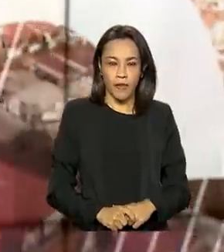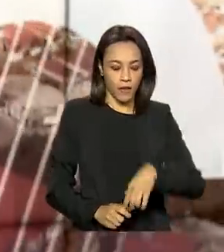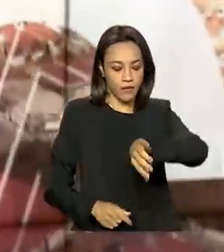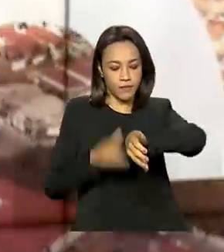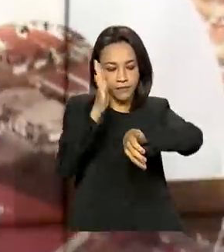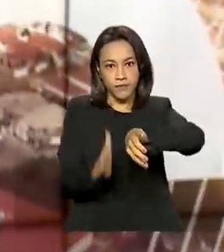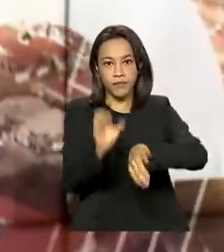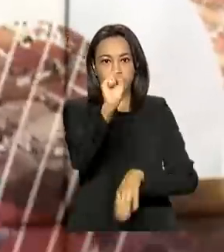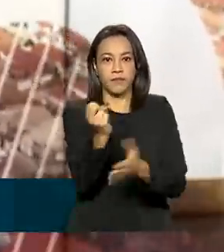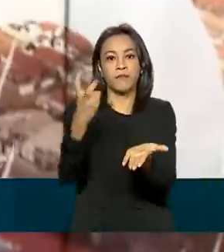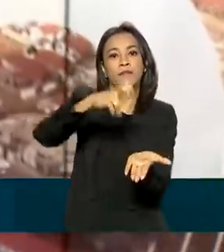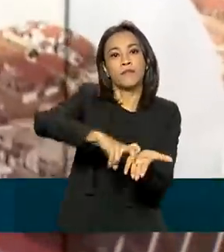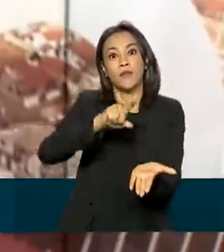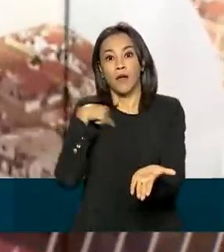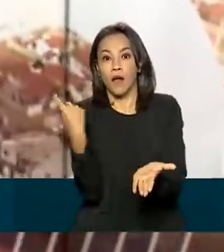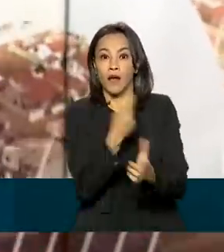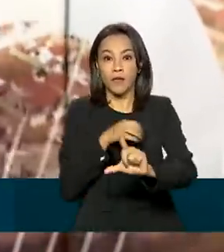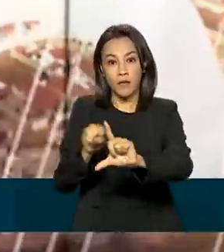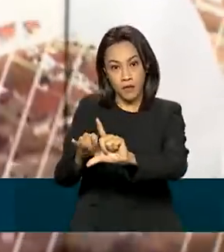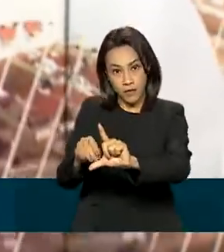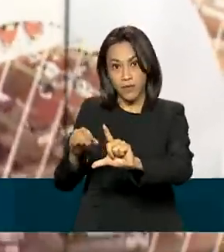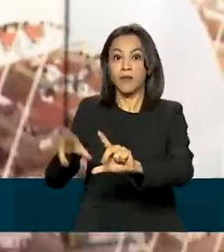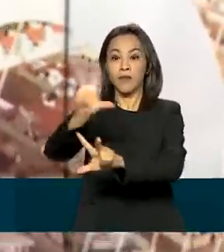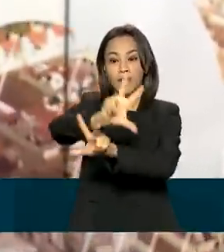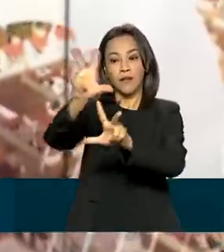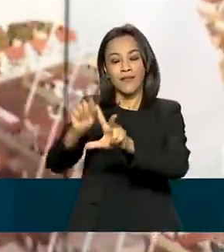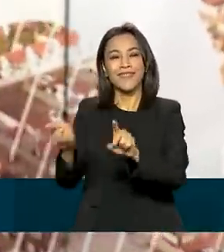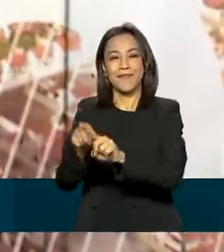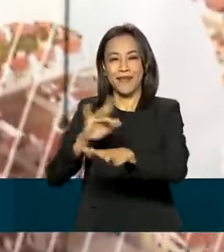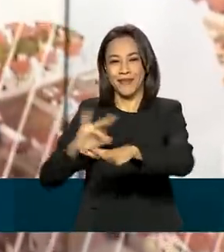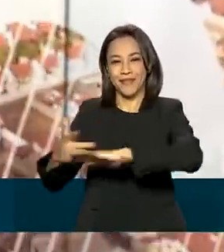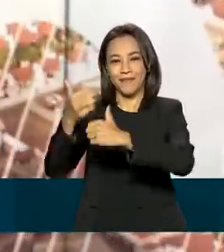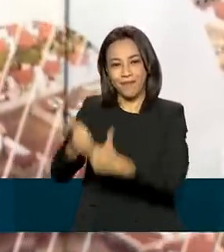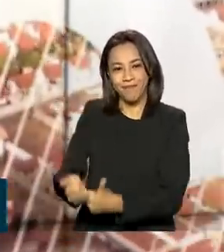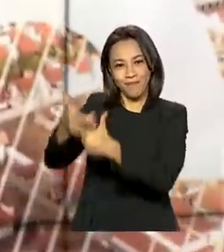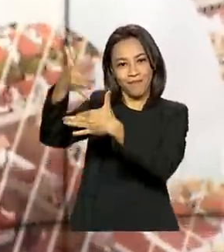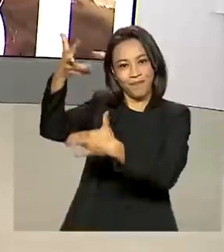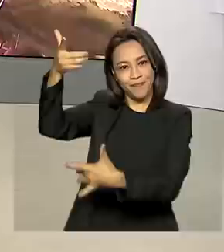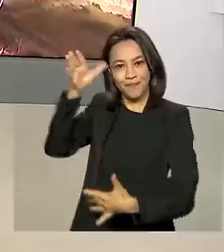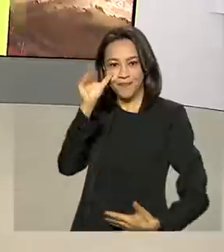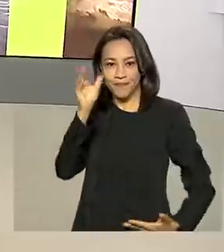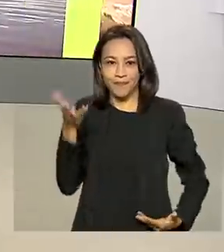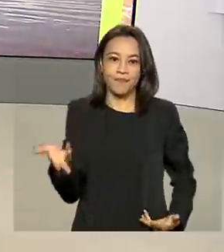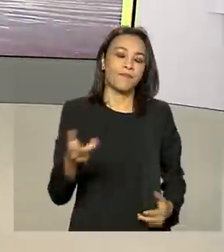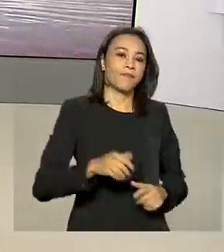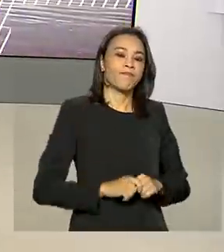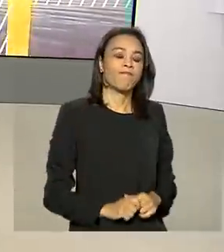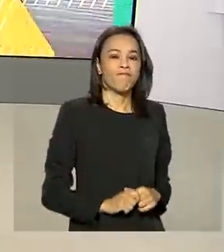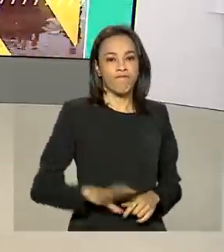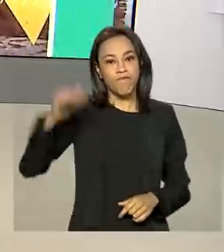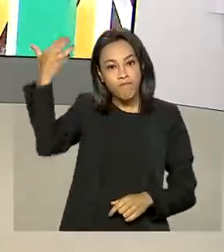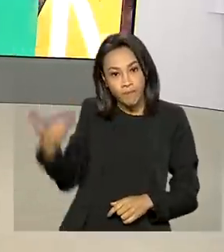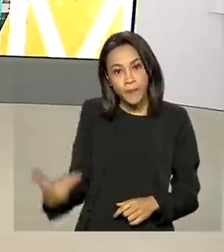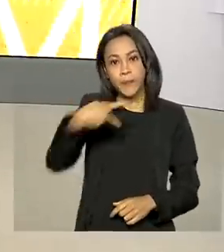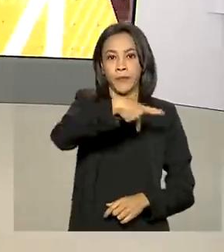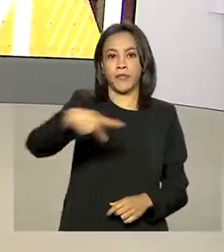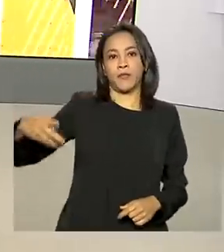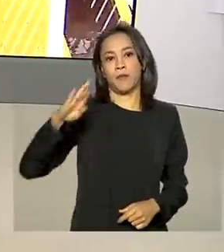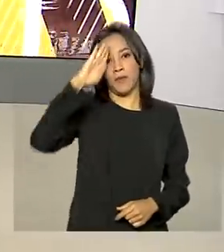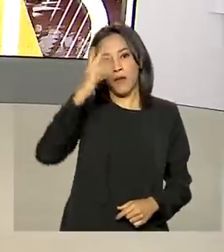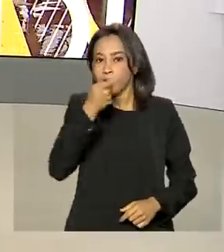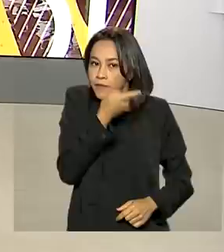há 8 horas da manhã estamos ao vivo pela TV Brasil e redes sociais o presidente Jair bolsonaro